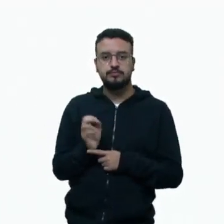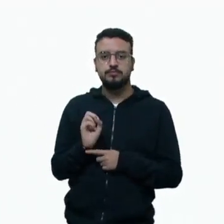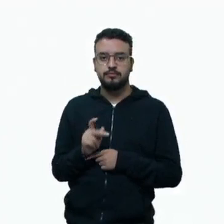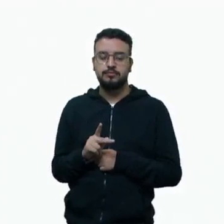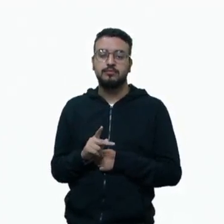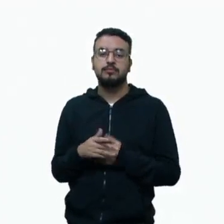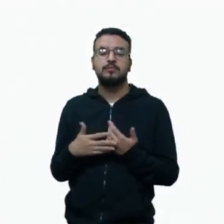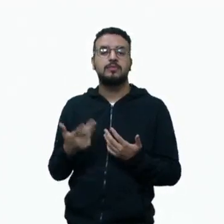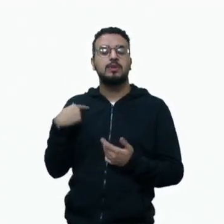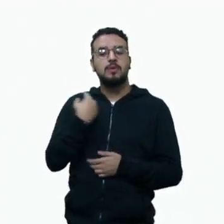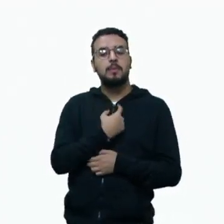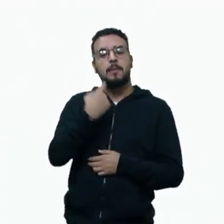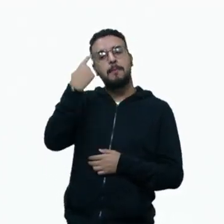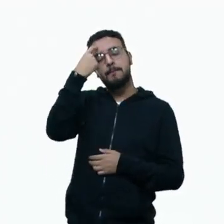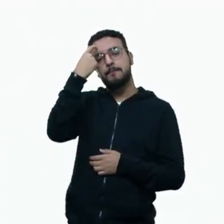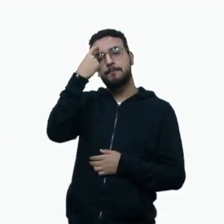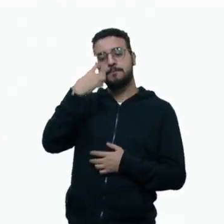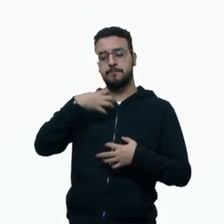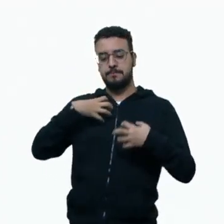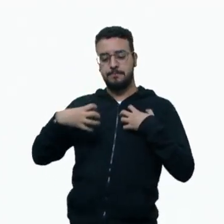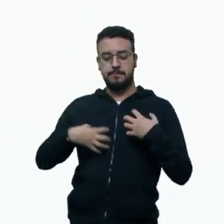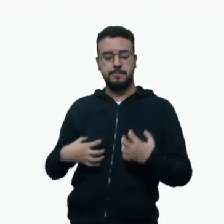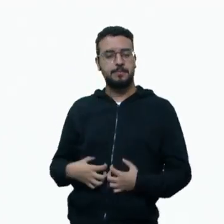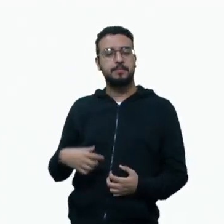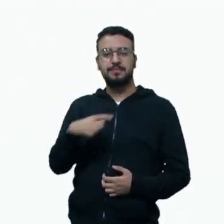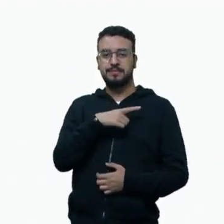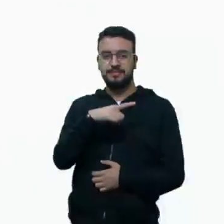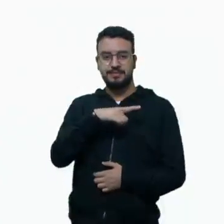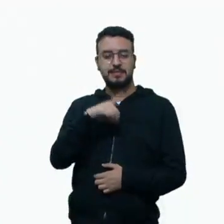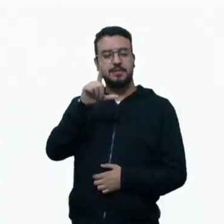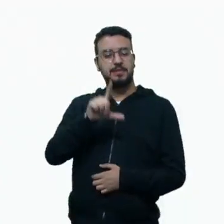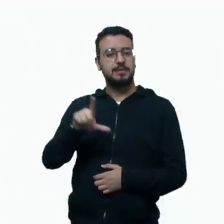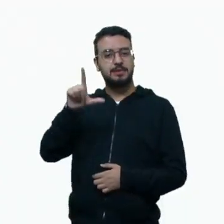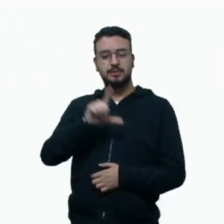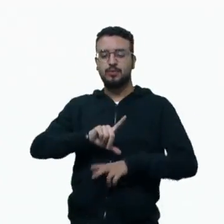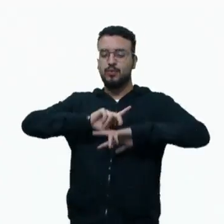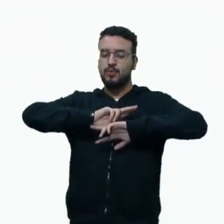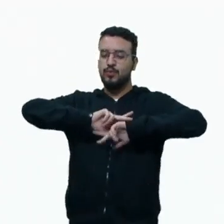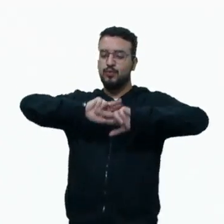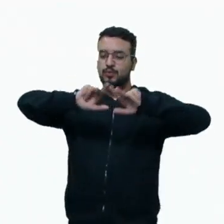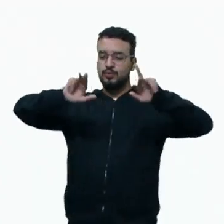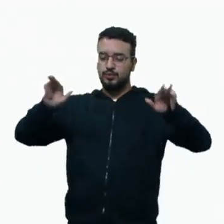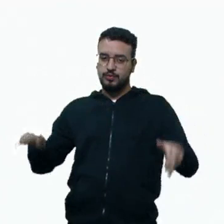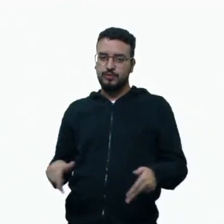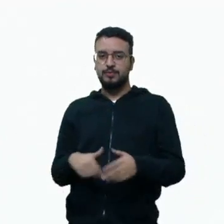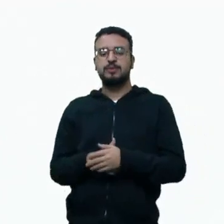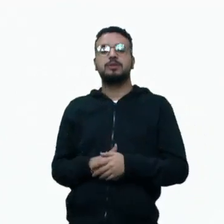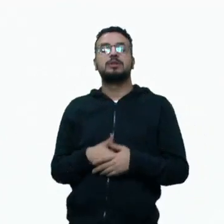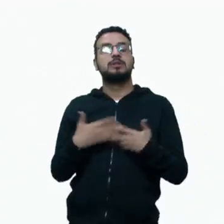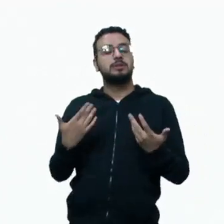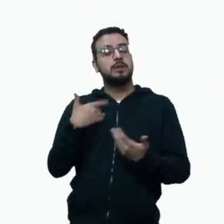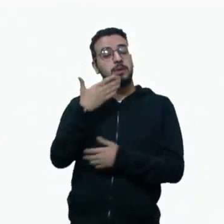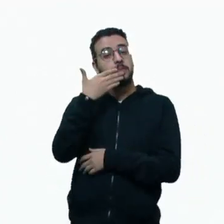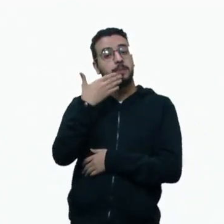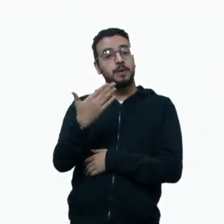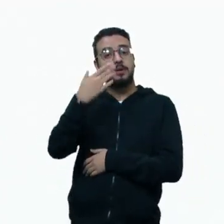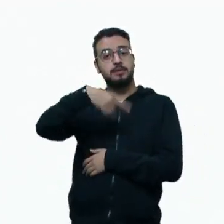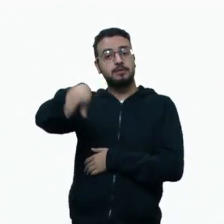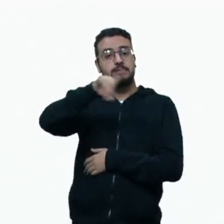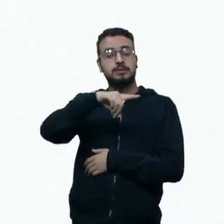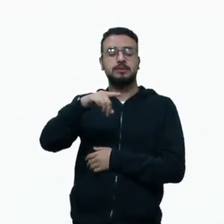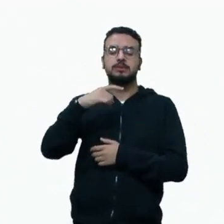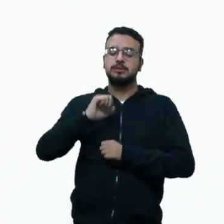Quando a gente pensa em anatomia, nós temos uma literatura vasta, muito grande sobre isso, tá bom? Então eu peço a vocês